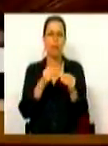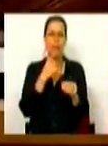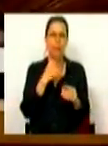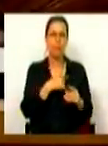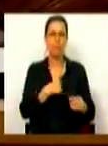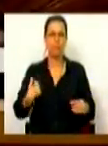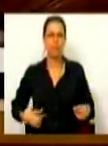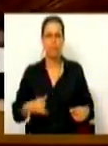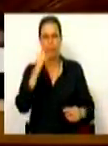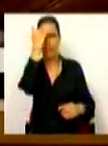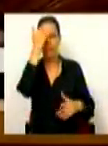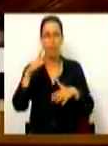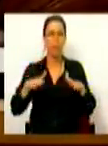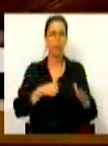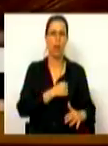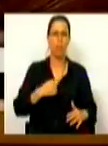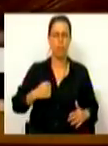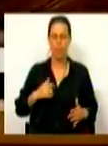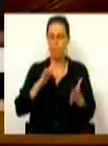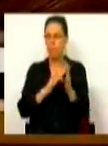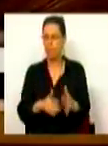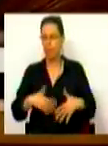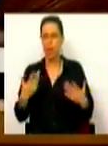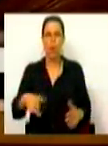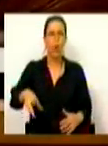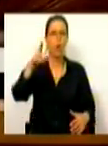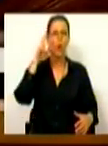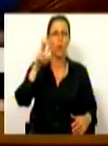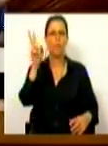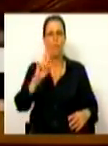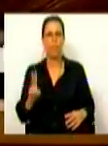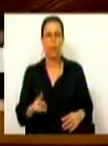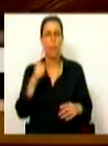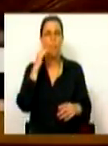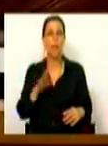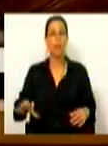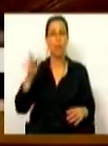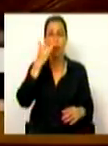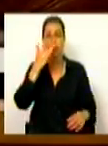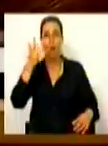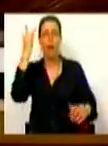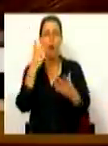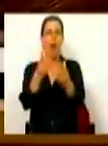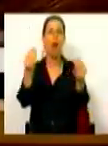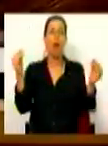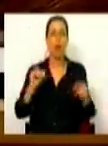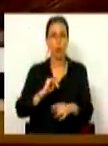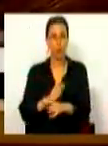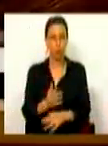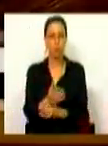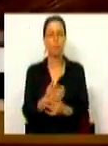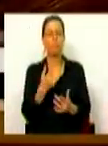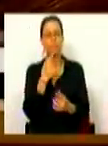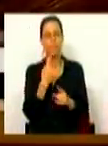China, Índia, Itália, Polónia, Brasil, Rússia, Venezuela, no Médio Oriente, em África e em tantos outros,